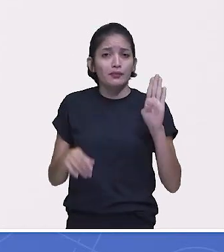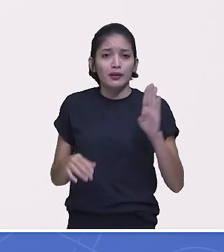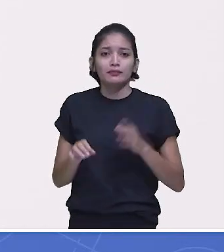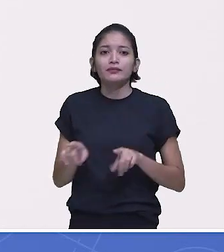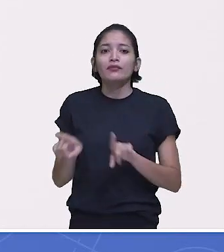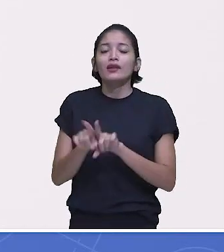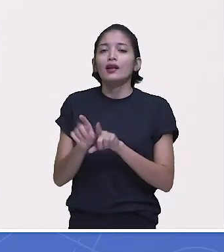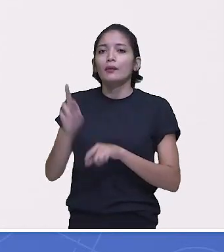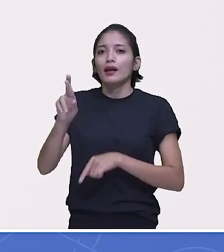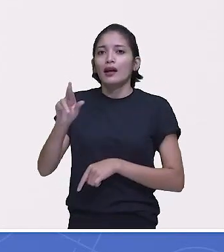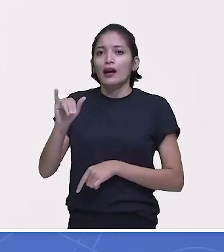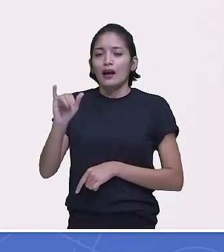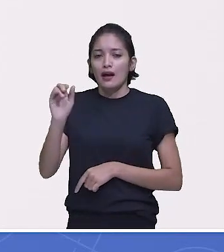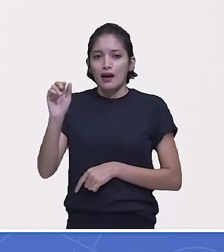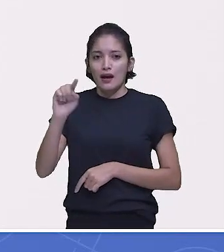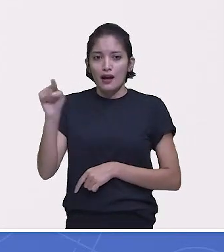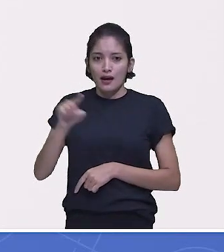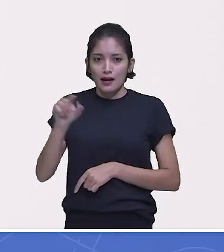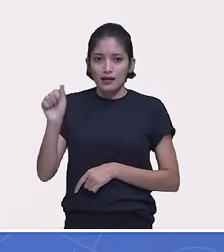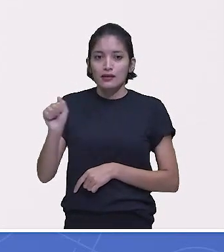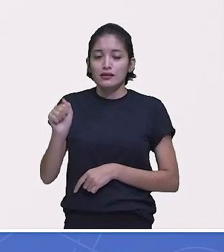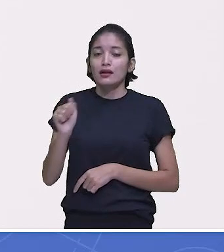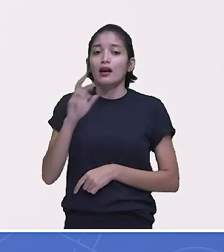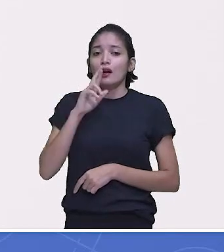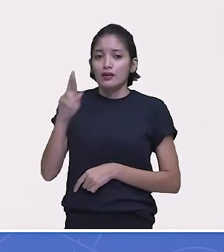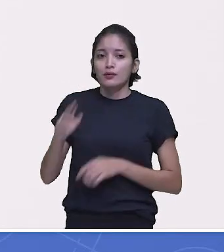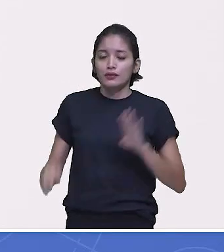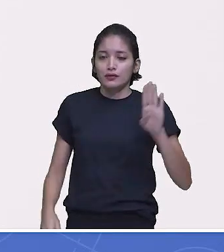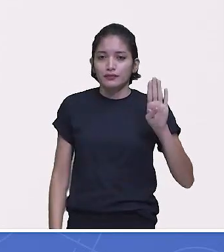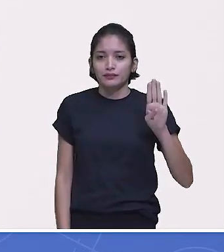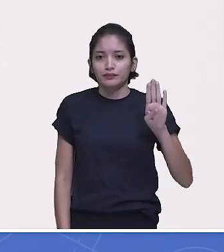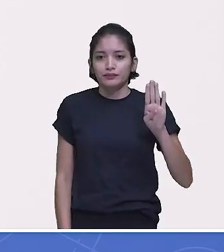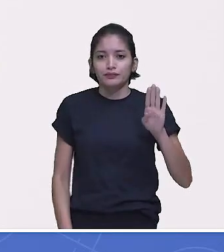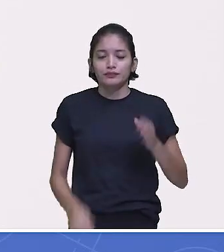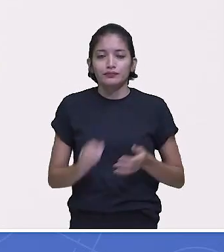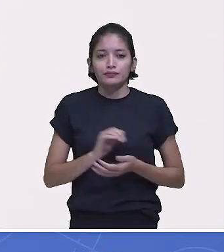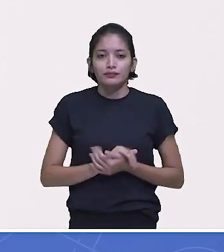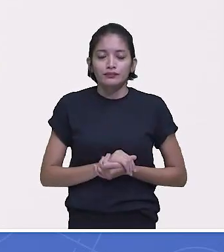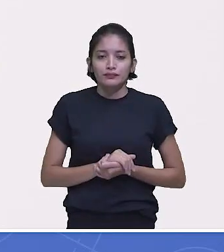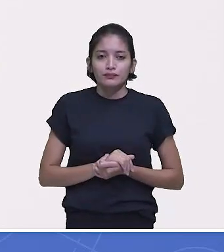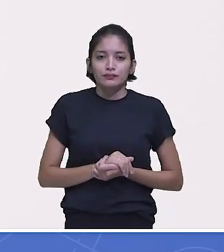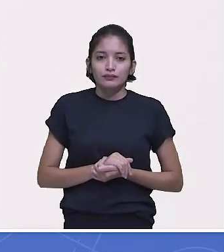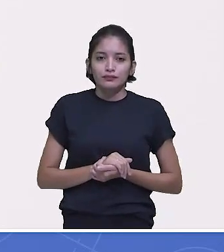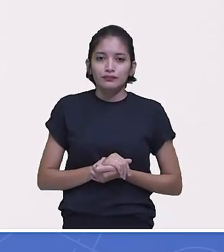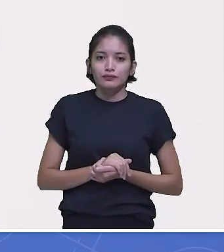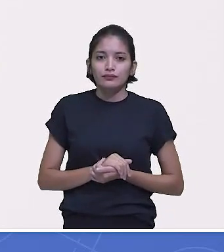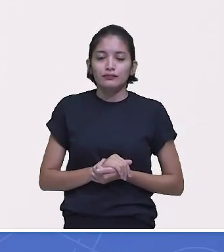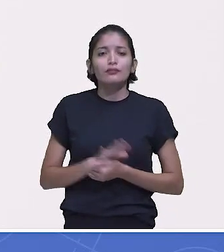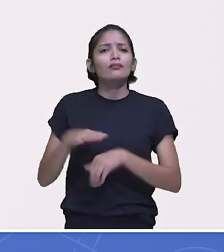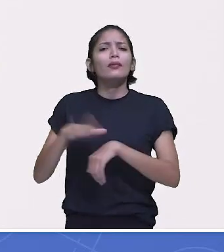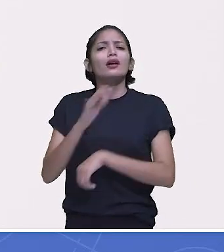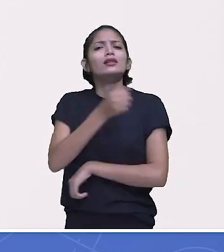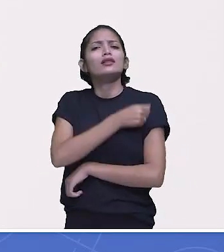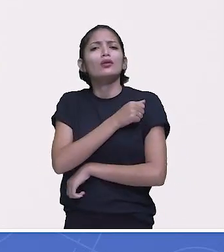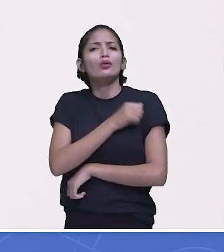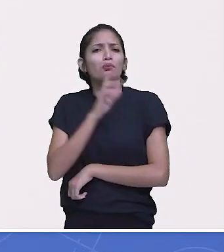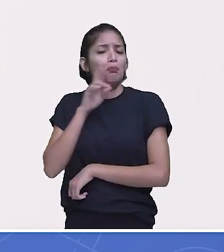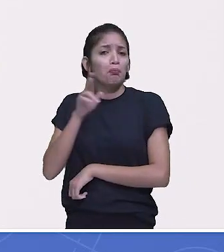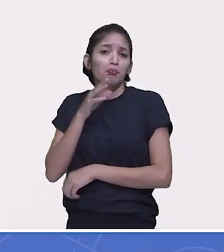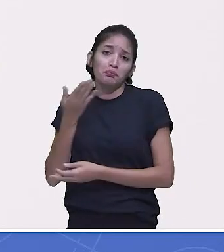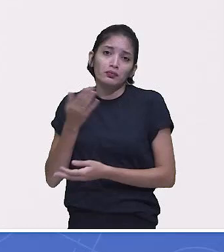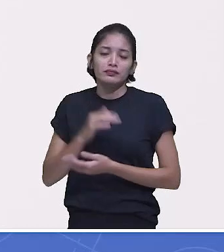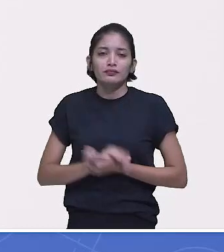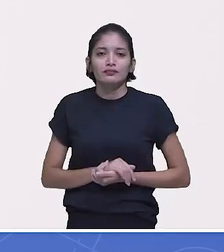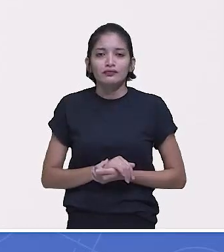Raila ficou também com a alternativa B. Ok. Vamos lá. Mais alguém? Vamos